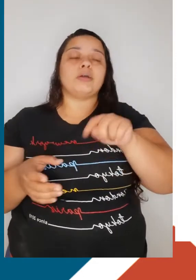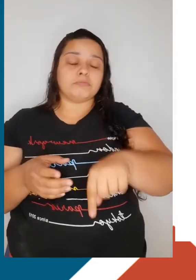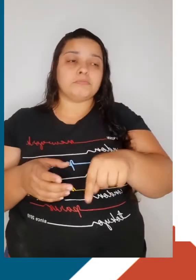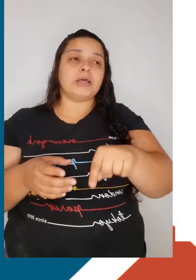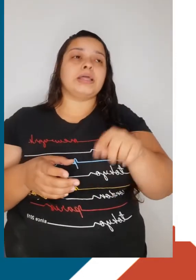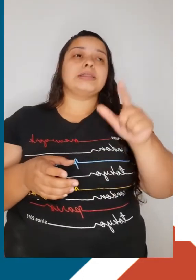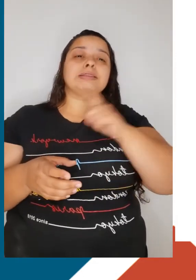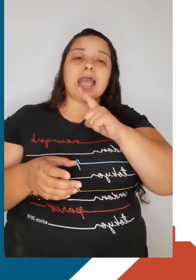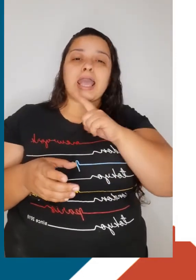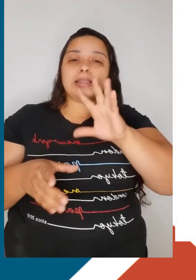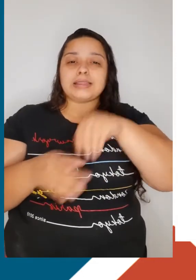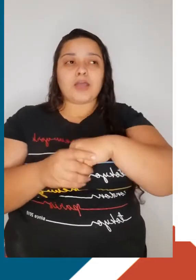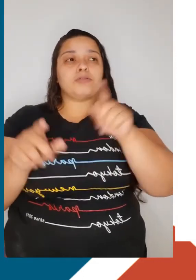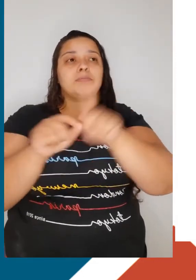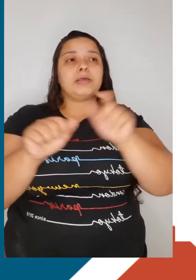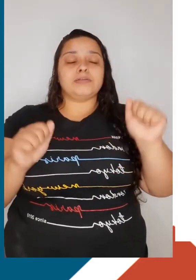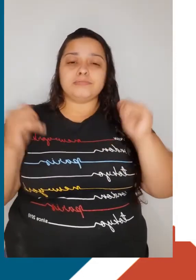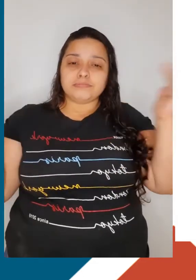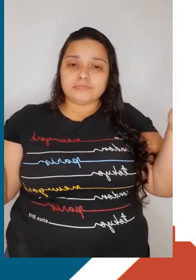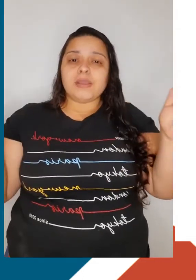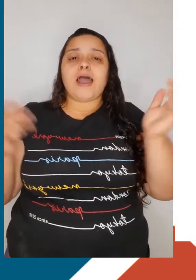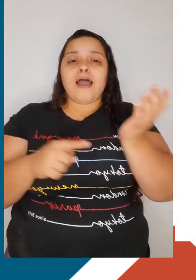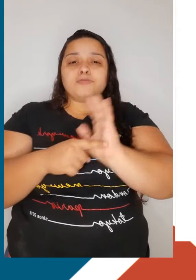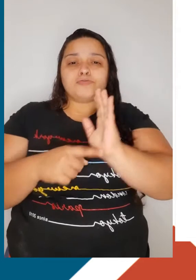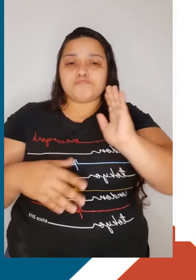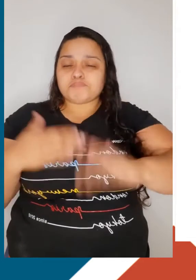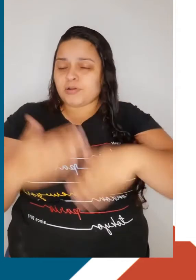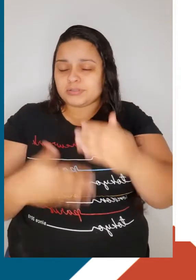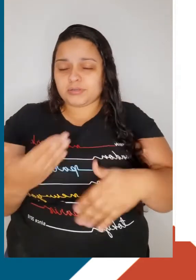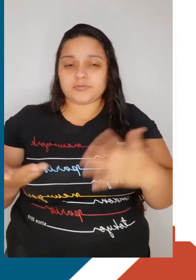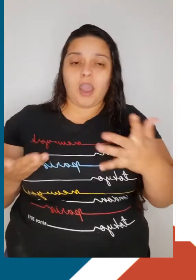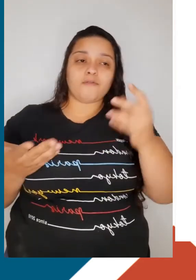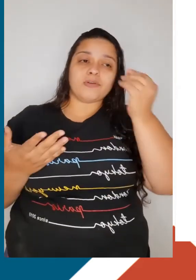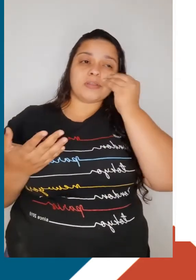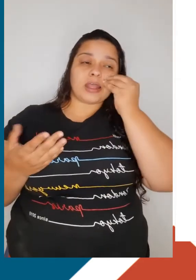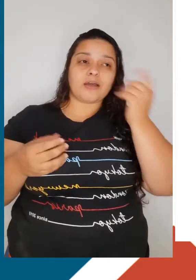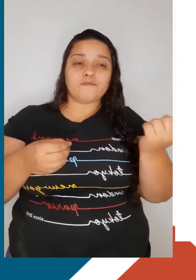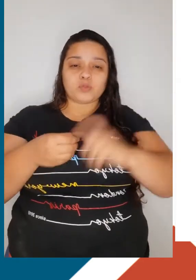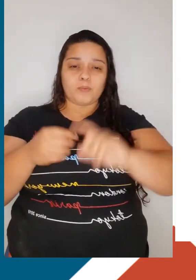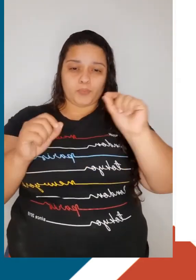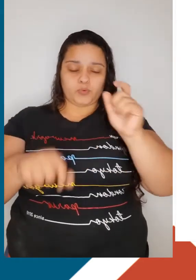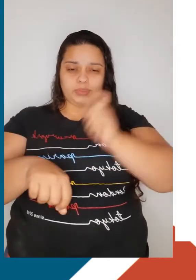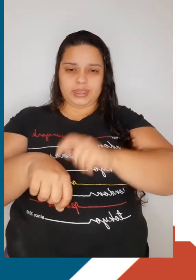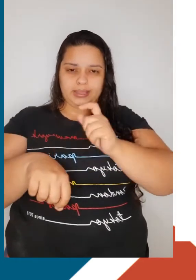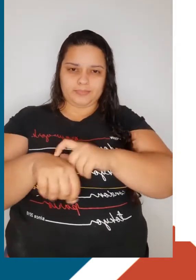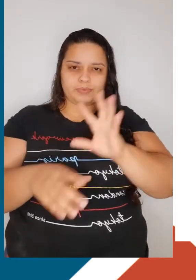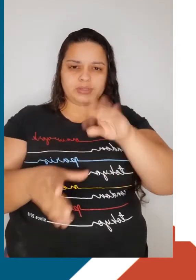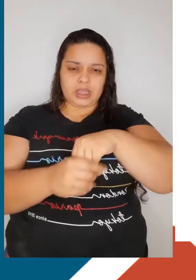as condições internas e externas teriam contribuído para esse processo, e para entendermos isso, teremos que voltar um pouco no